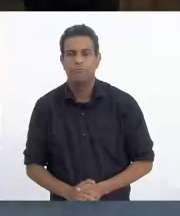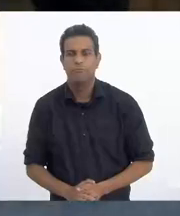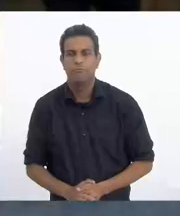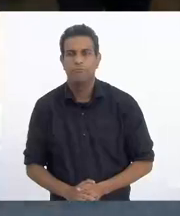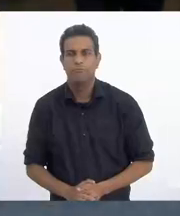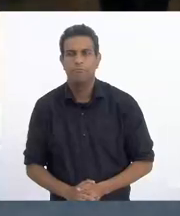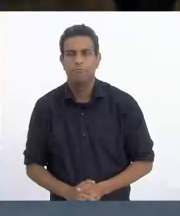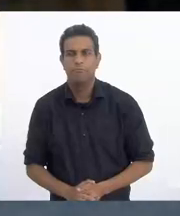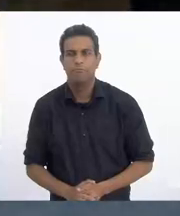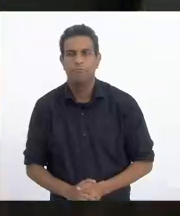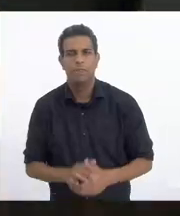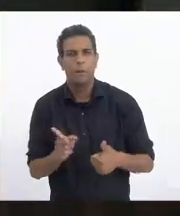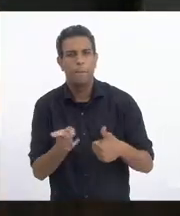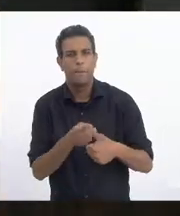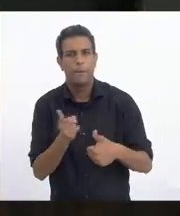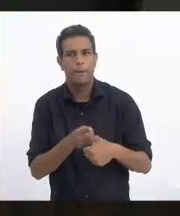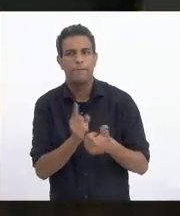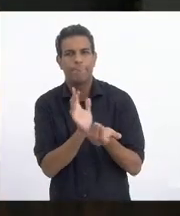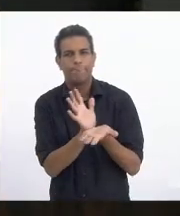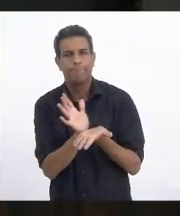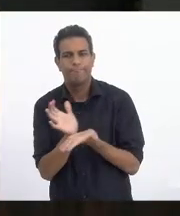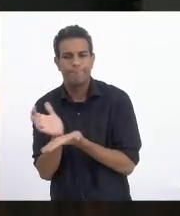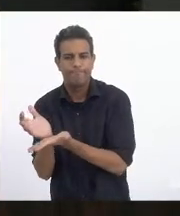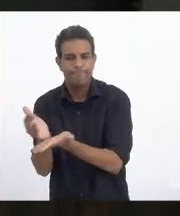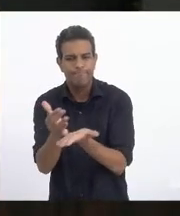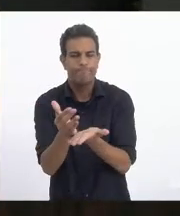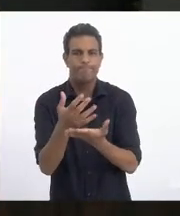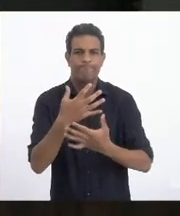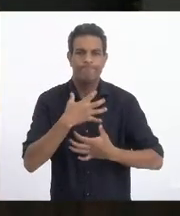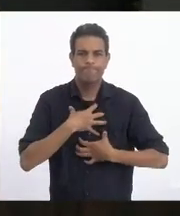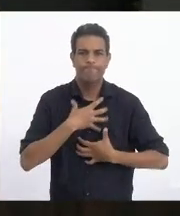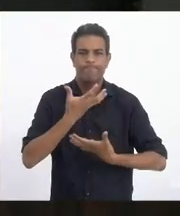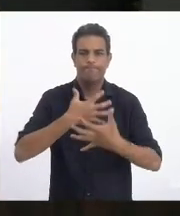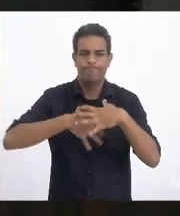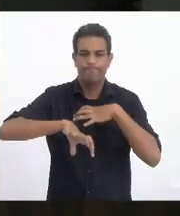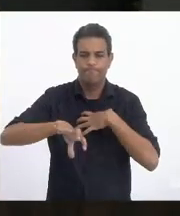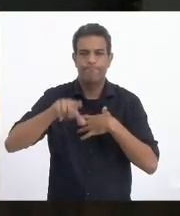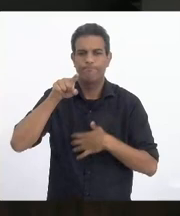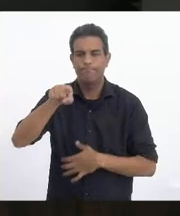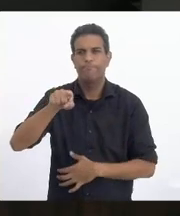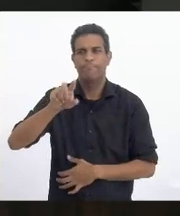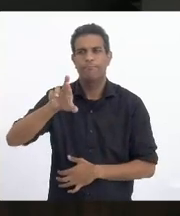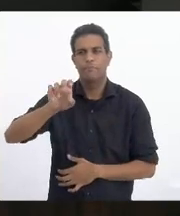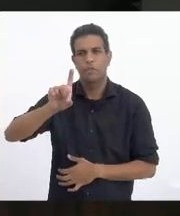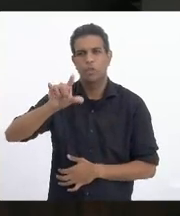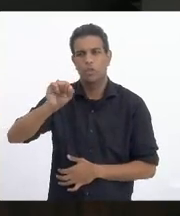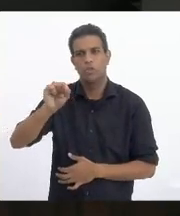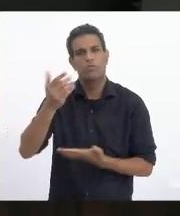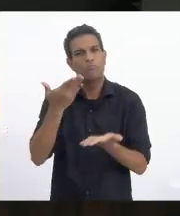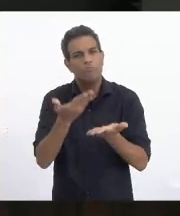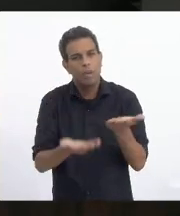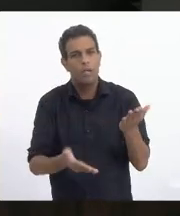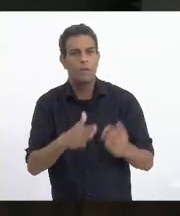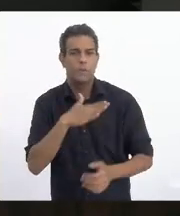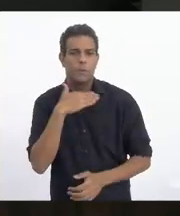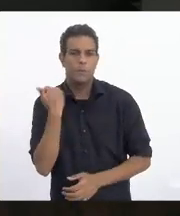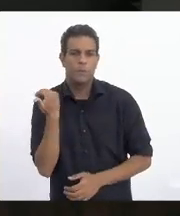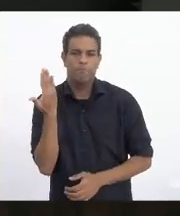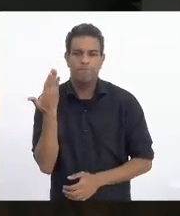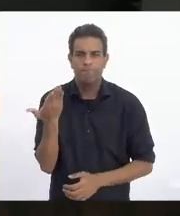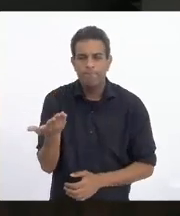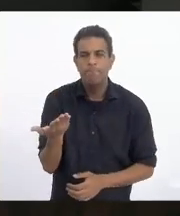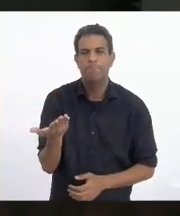Primeiro eu quero acolher o sentimento da senhora, dona Rogéria. No início falamos aqui da perda do